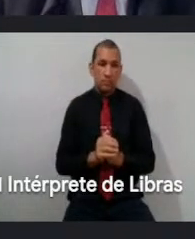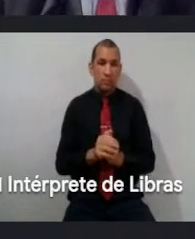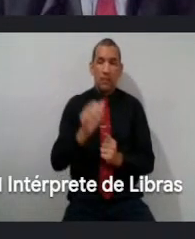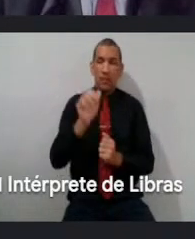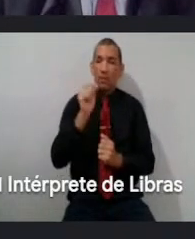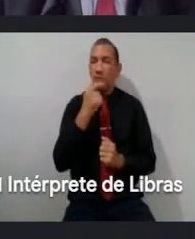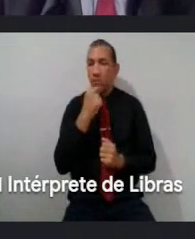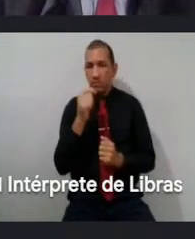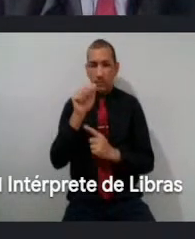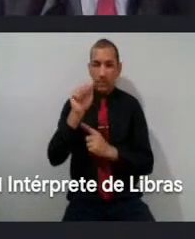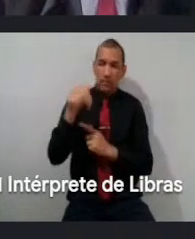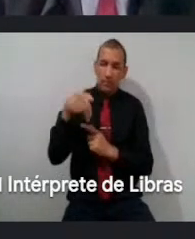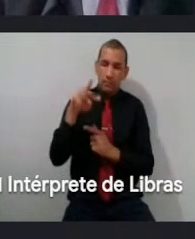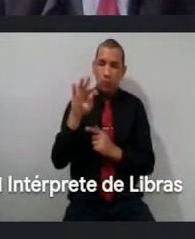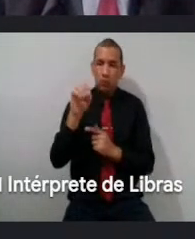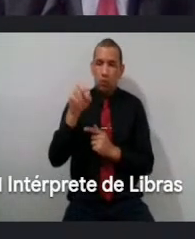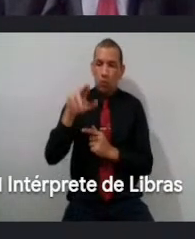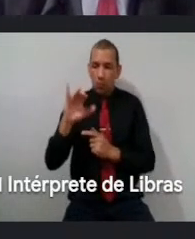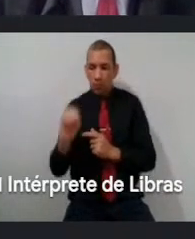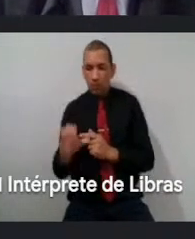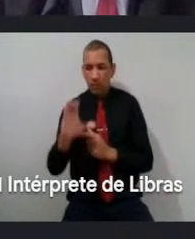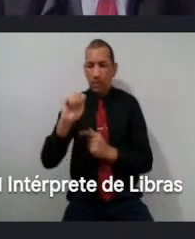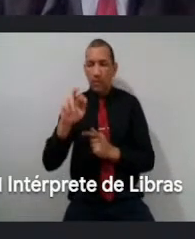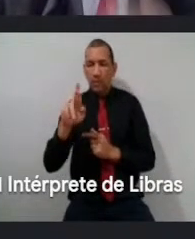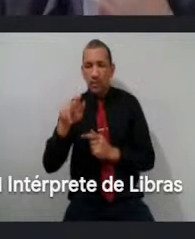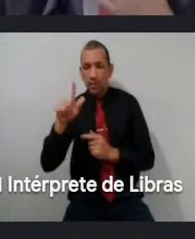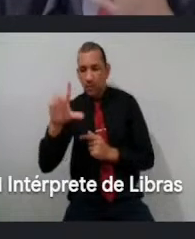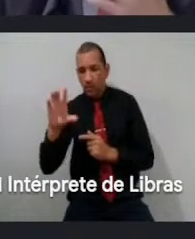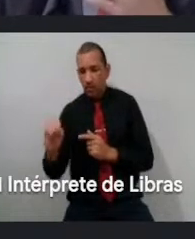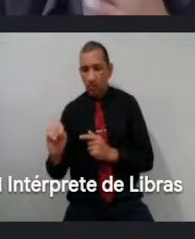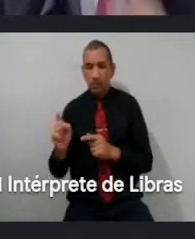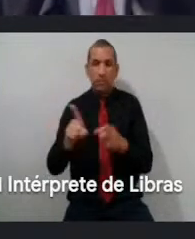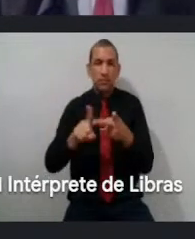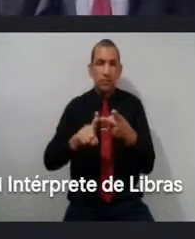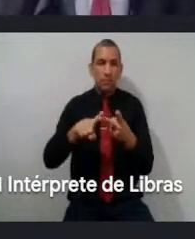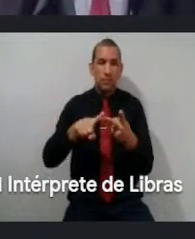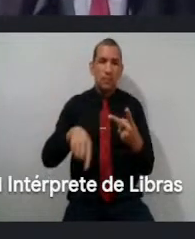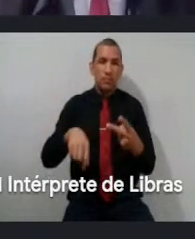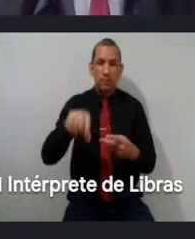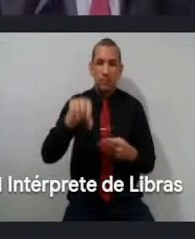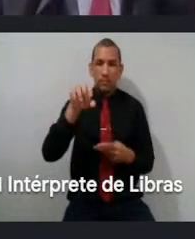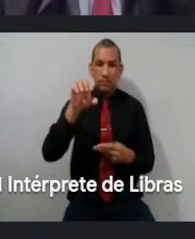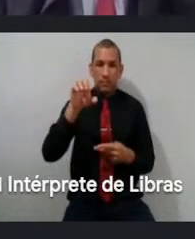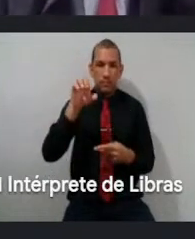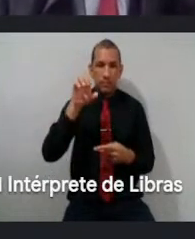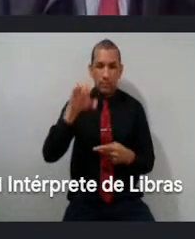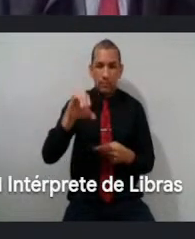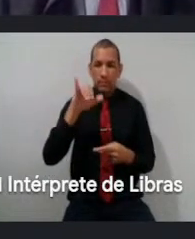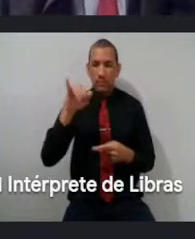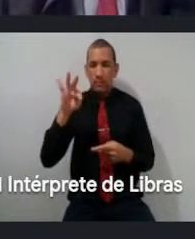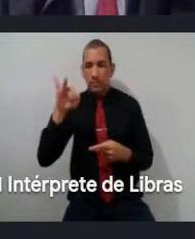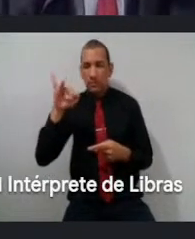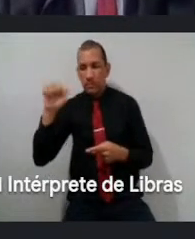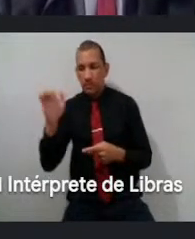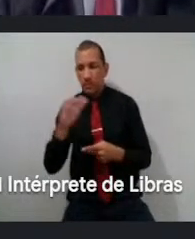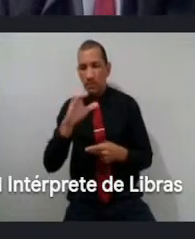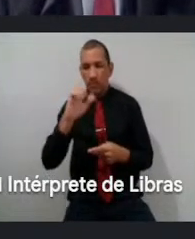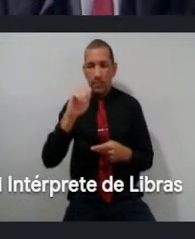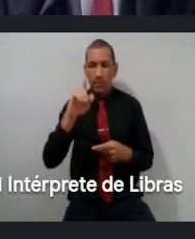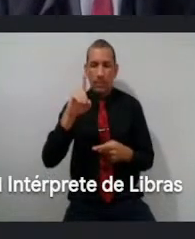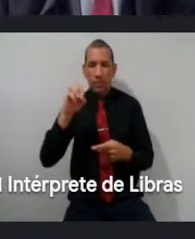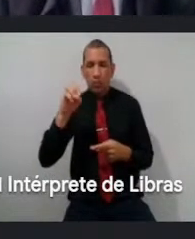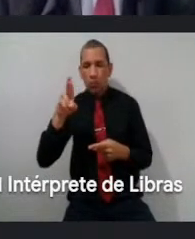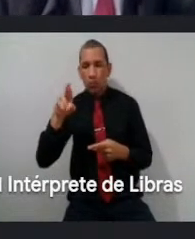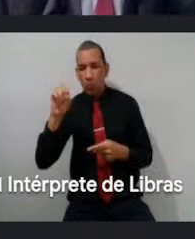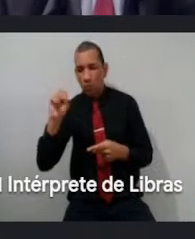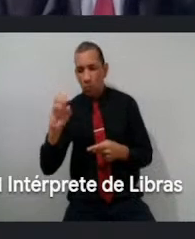Carlos busco massarolo interessada Cíntia Cíntia Cardoso Matos É